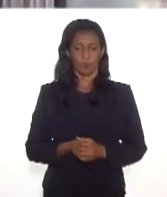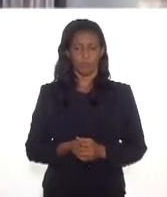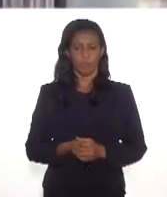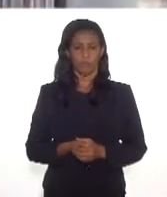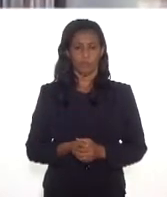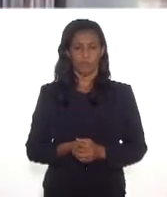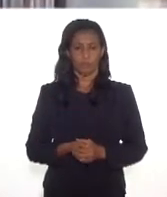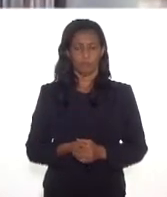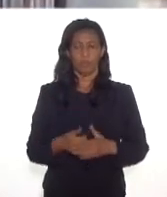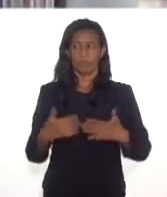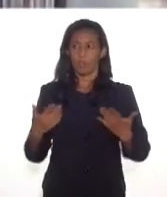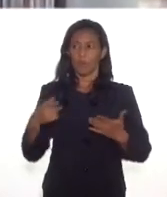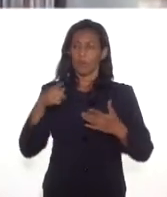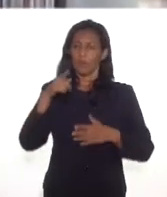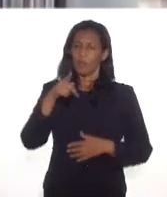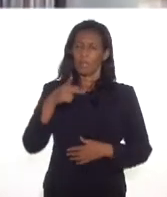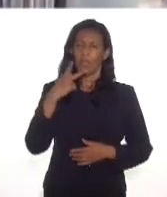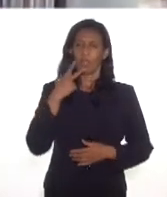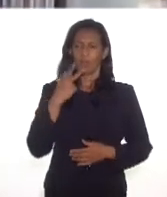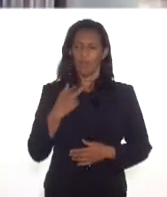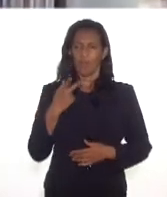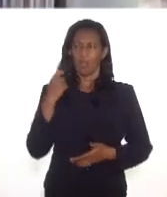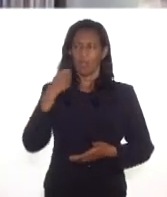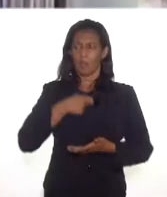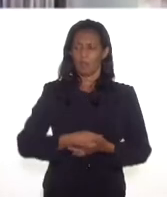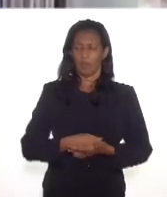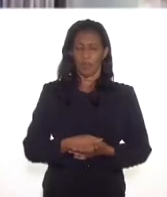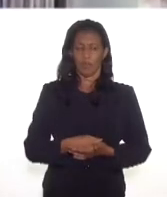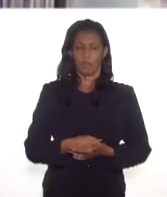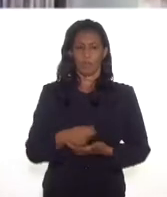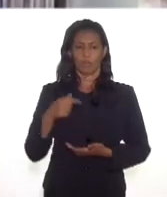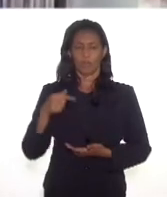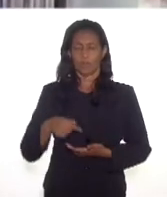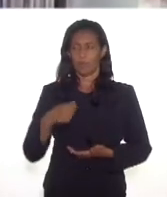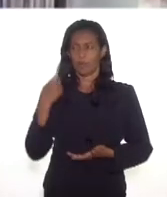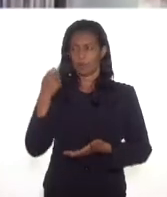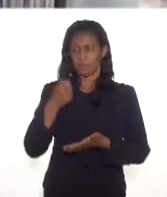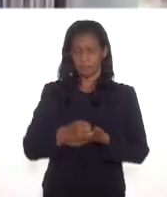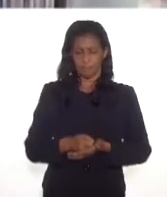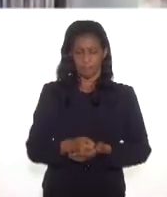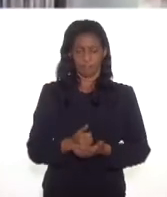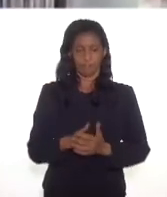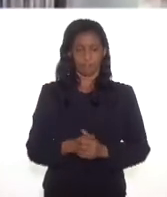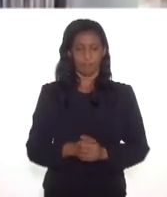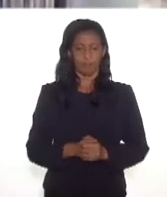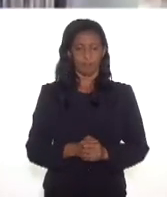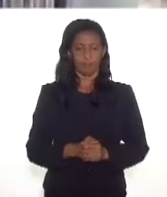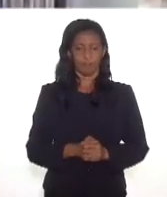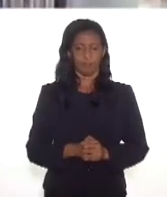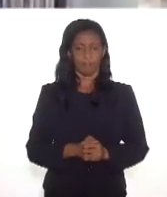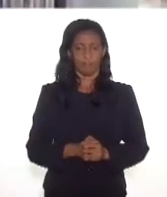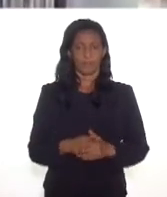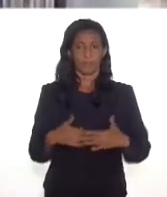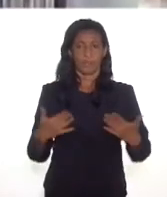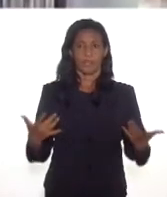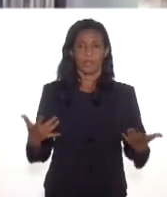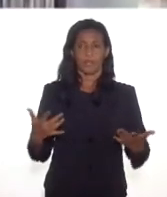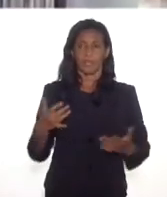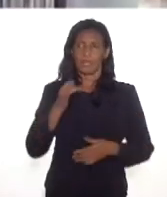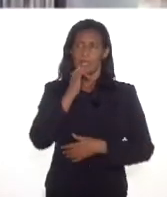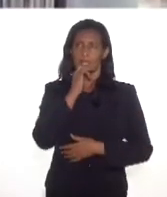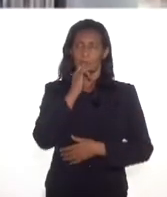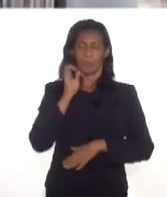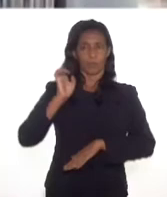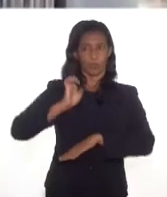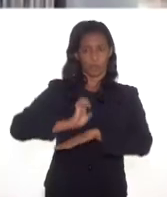lá eu falei e reafirmo aqui, nessa minha intervenção, que, por exemplo, o Estado do Rio